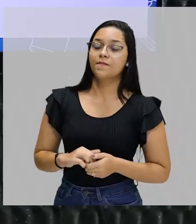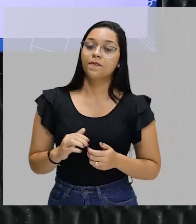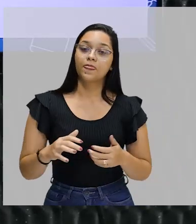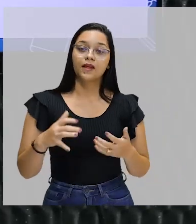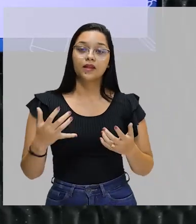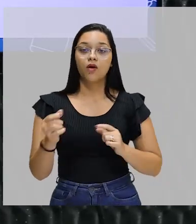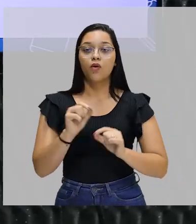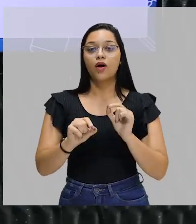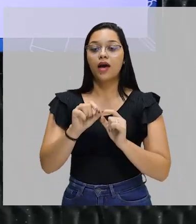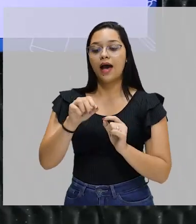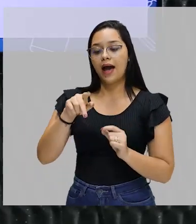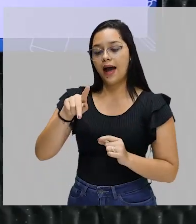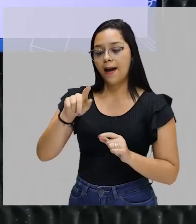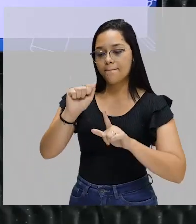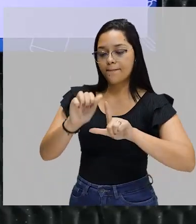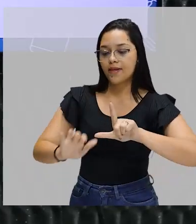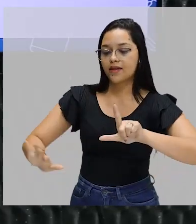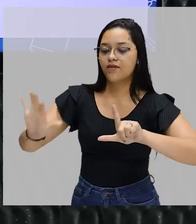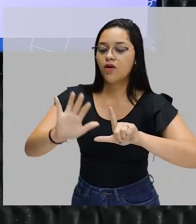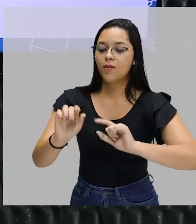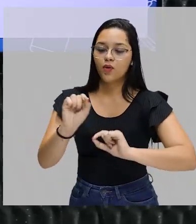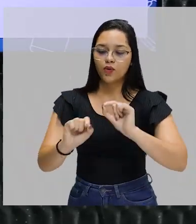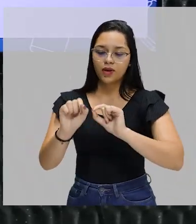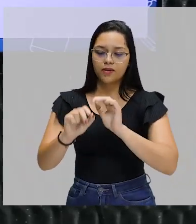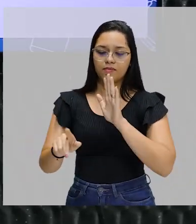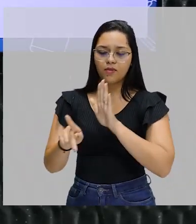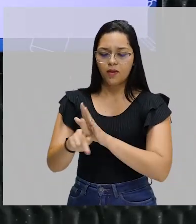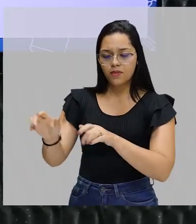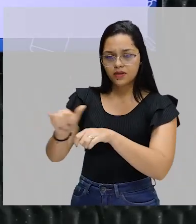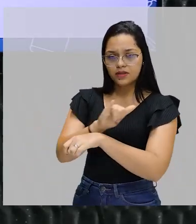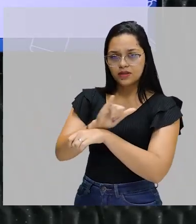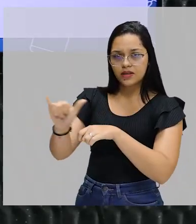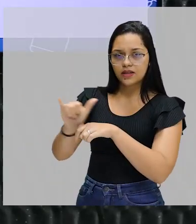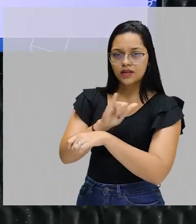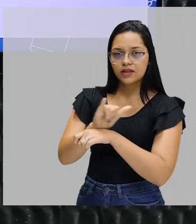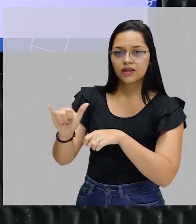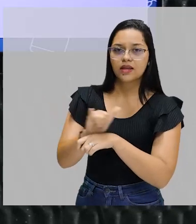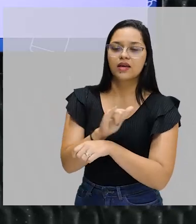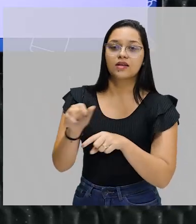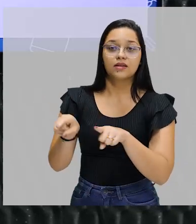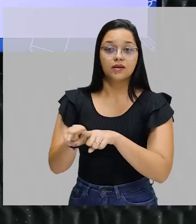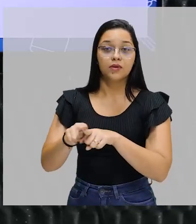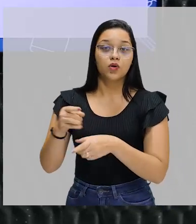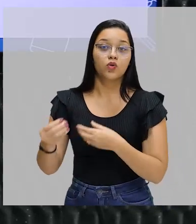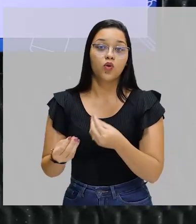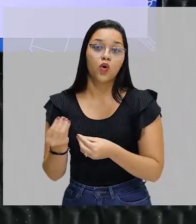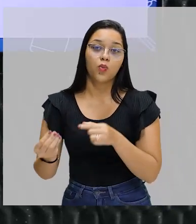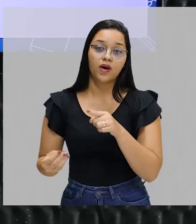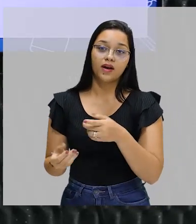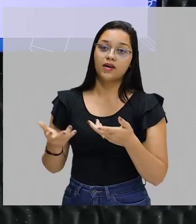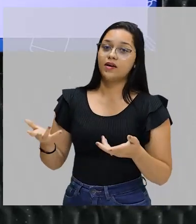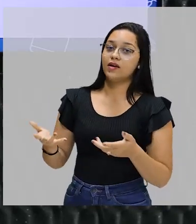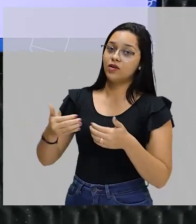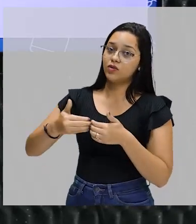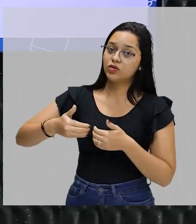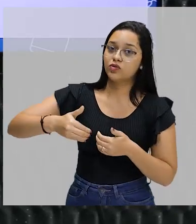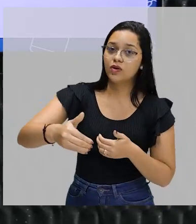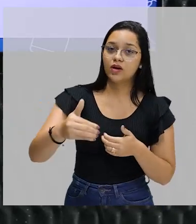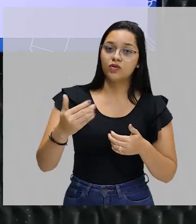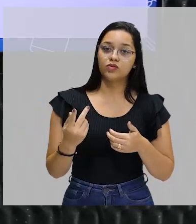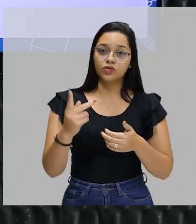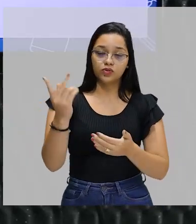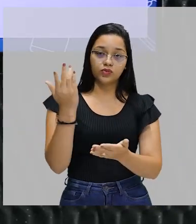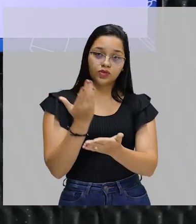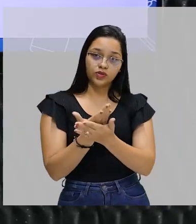Então, a plataforma Gonçalves Dias é mais um mecanismo, mais uma forma de você continuar aí os